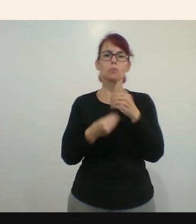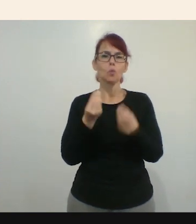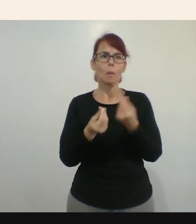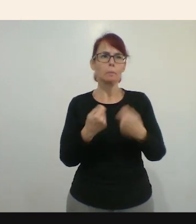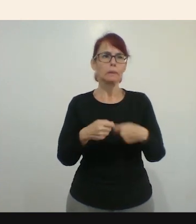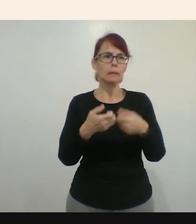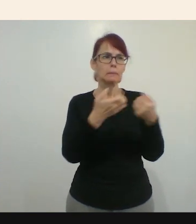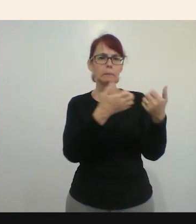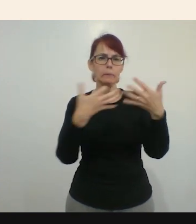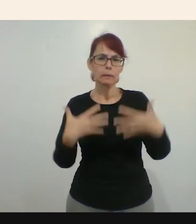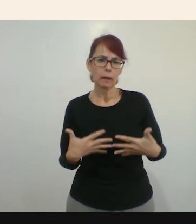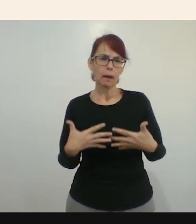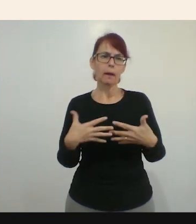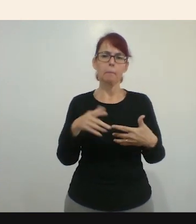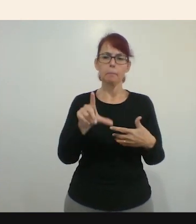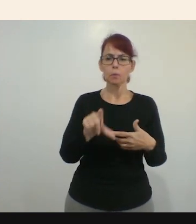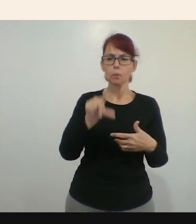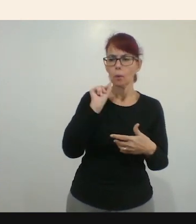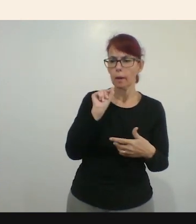de citar, de